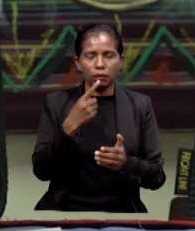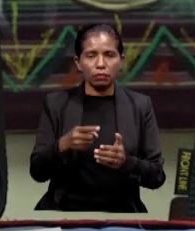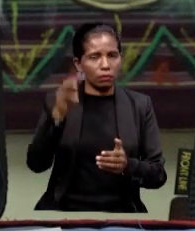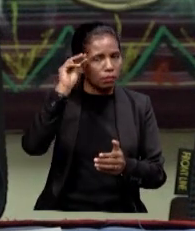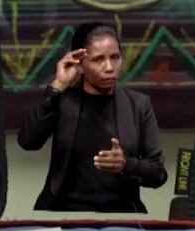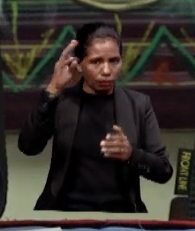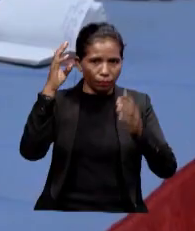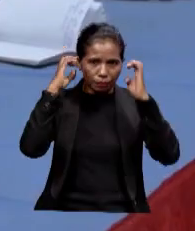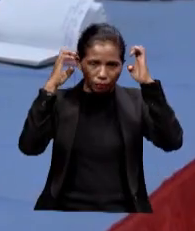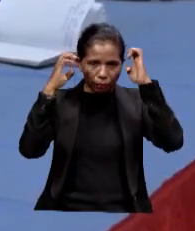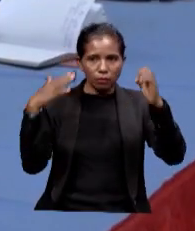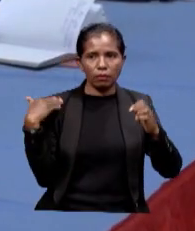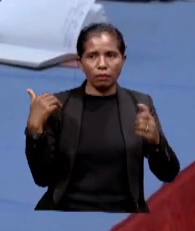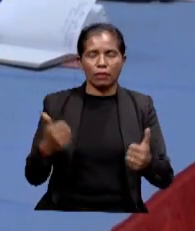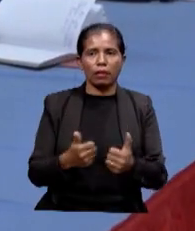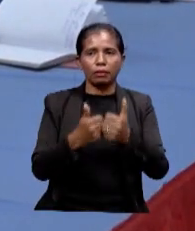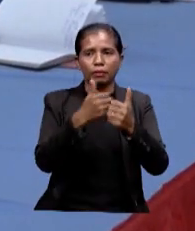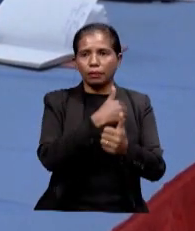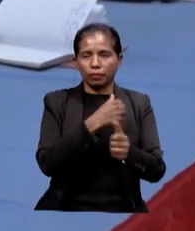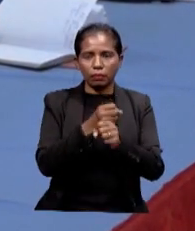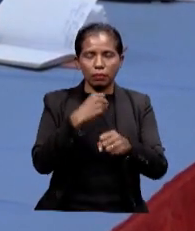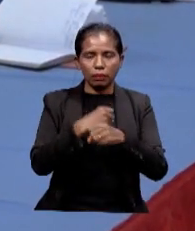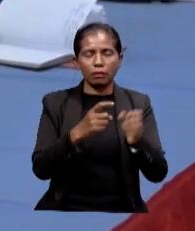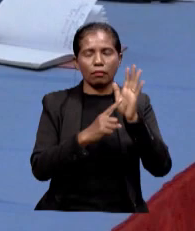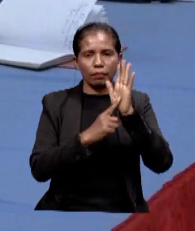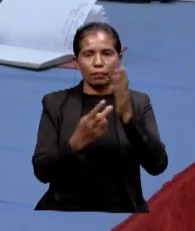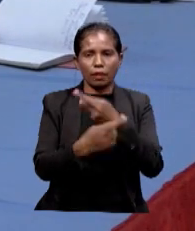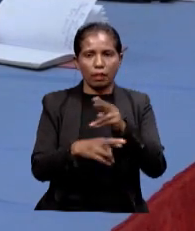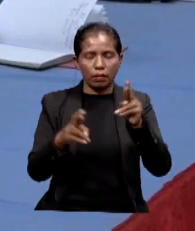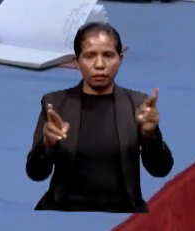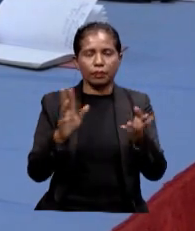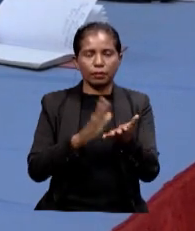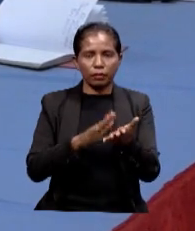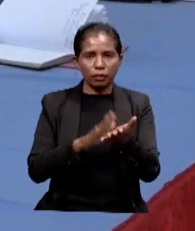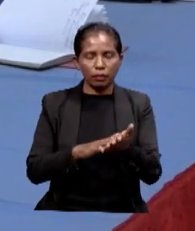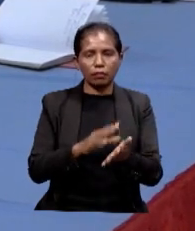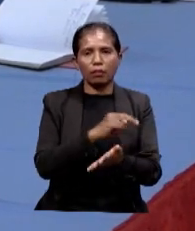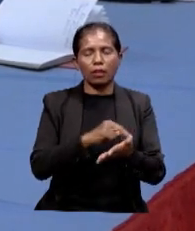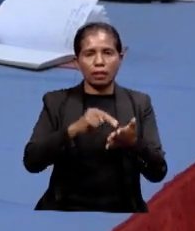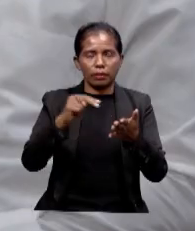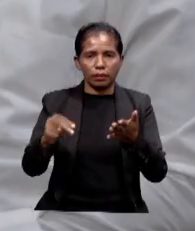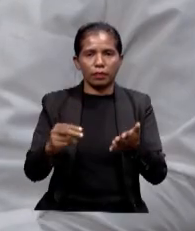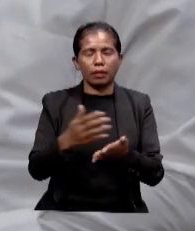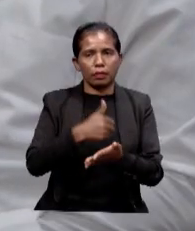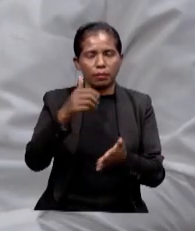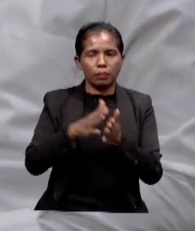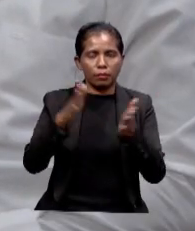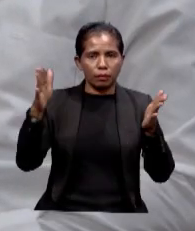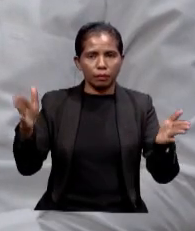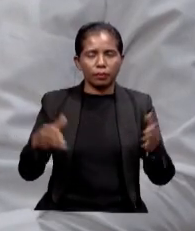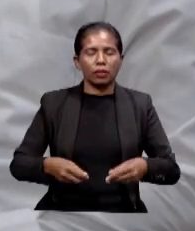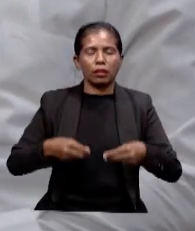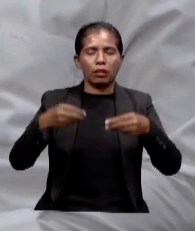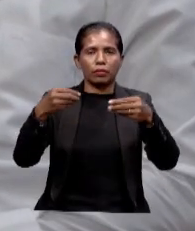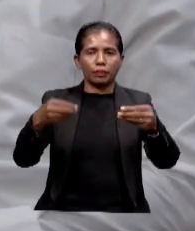Ministério da Educação, Juventude e Desporto, Sidaukhalo anúncio para resultado da escola na BEMA com notas excelente, inclui prêmio para